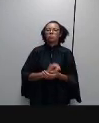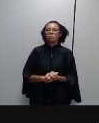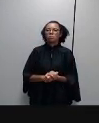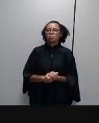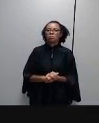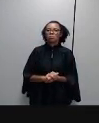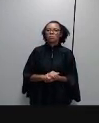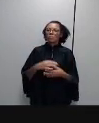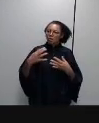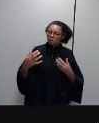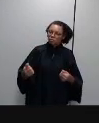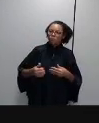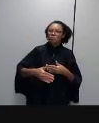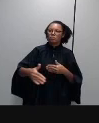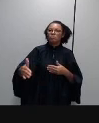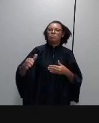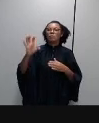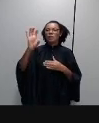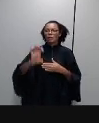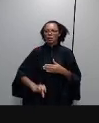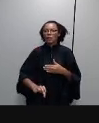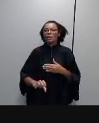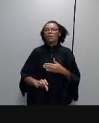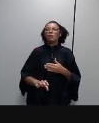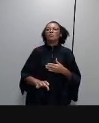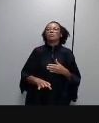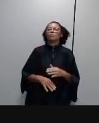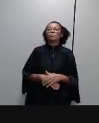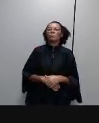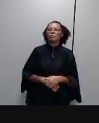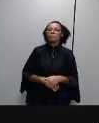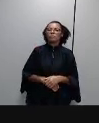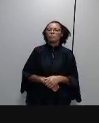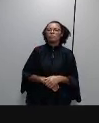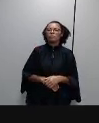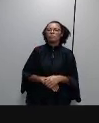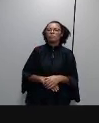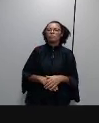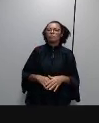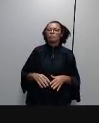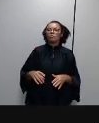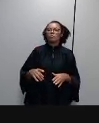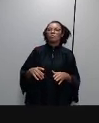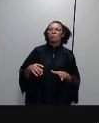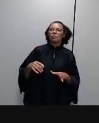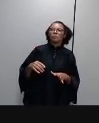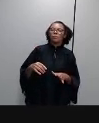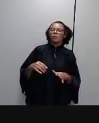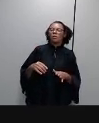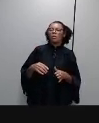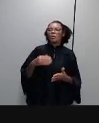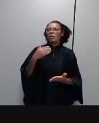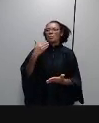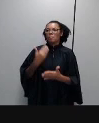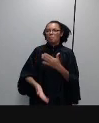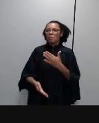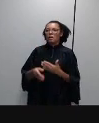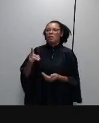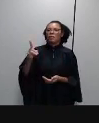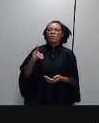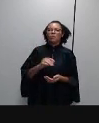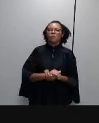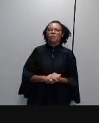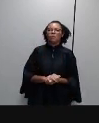de crédito no juízo falimentar Vencido o ministro relator que negava provimento ao recurso especial